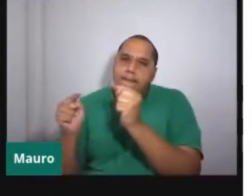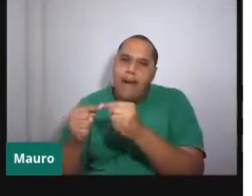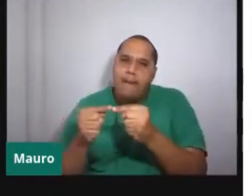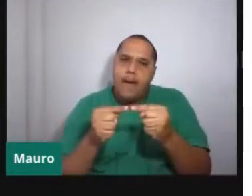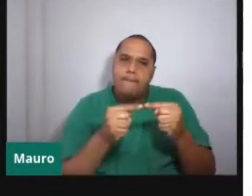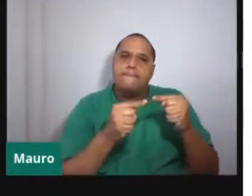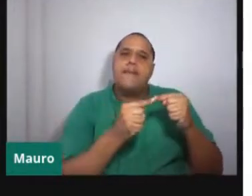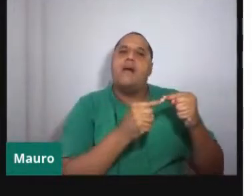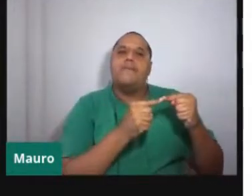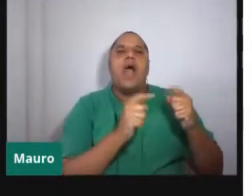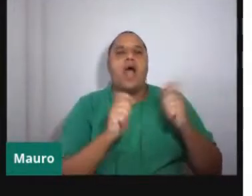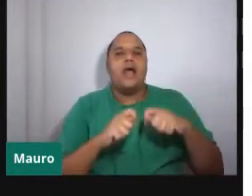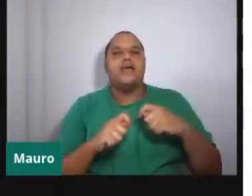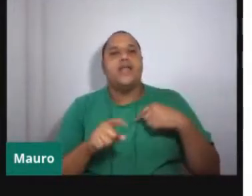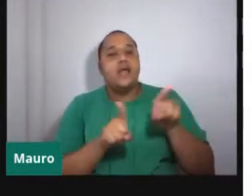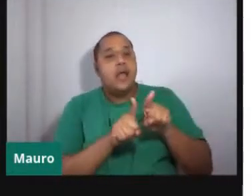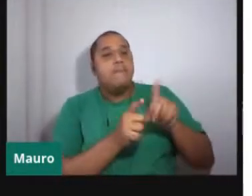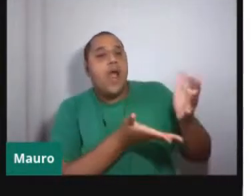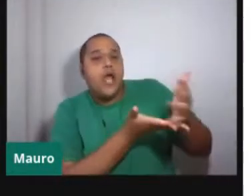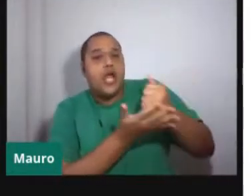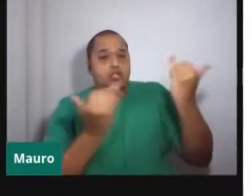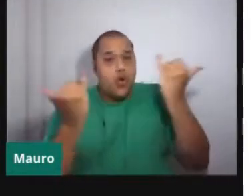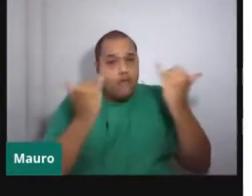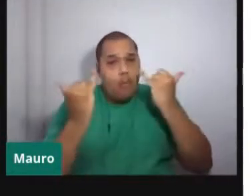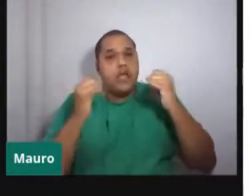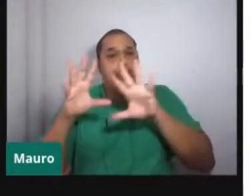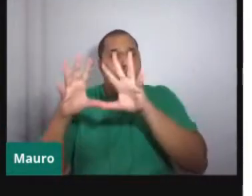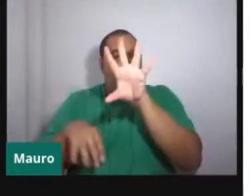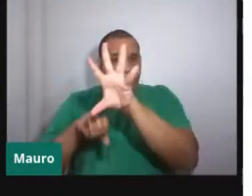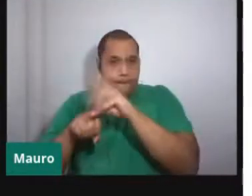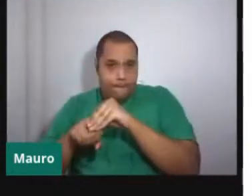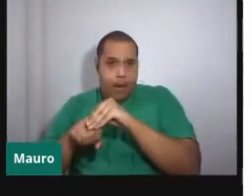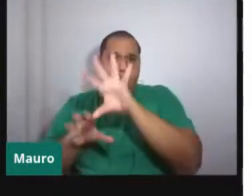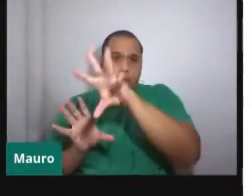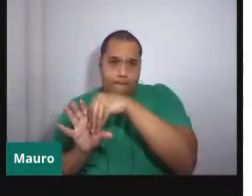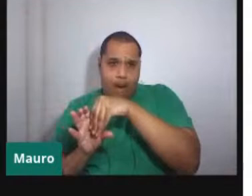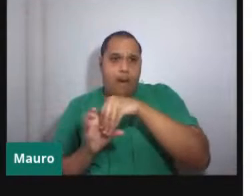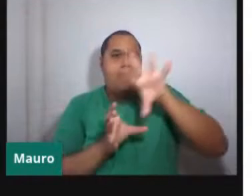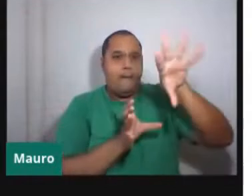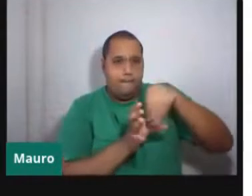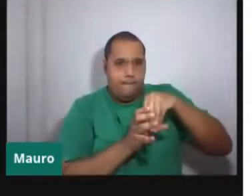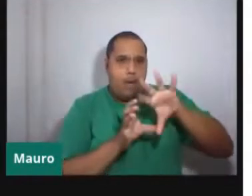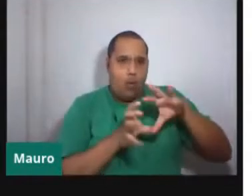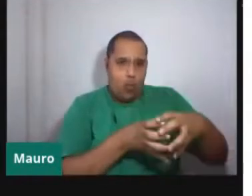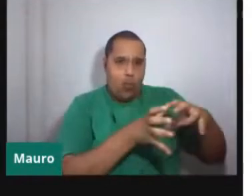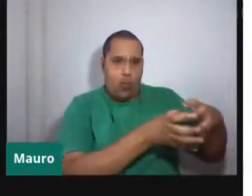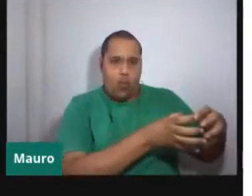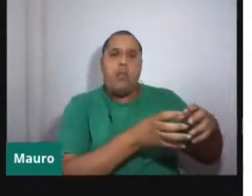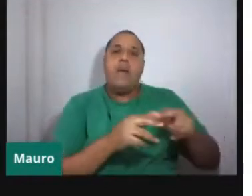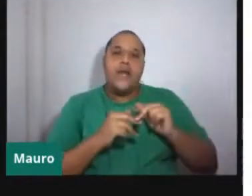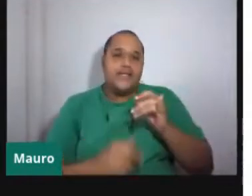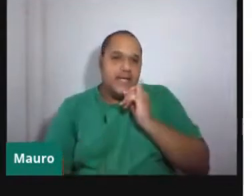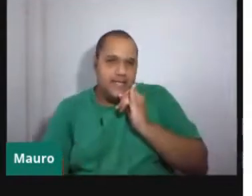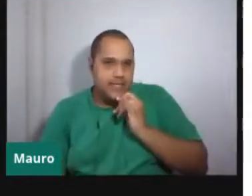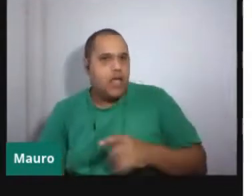critério para classificar os dados em diferentes categorias. Então, eu tenho, por exemplo, né, no treino, eu dou centenas de imagens